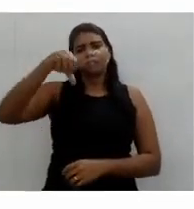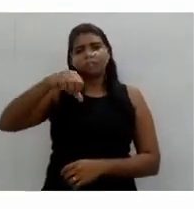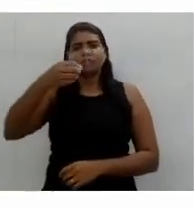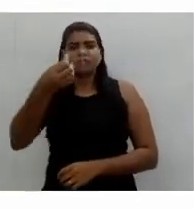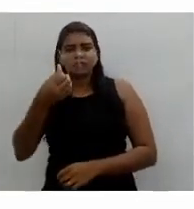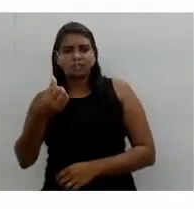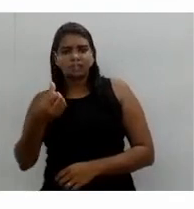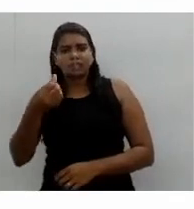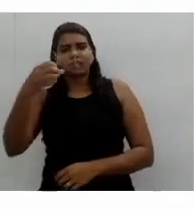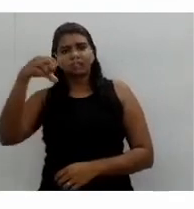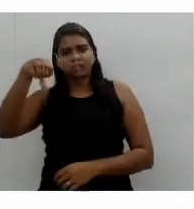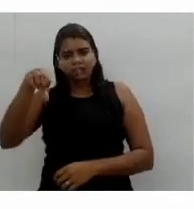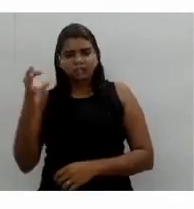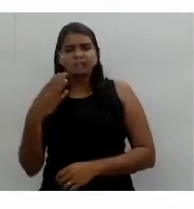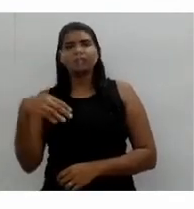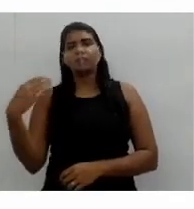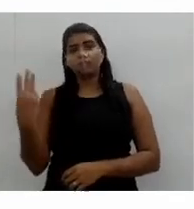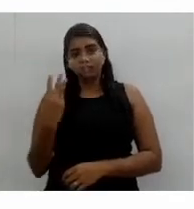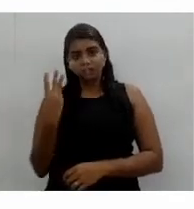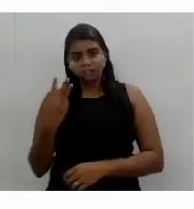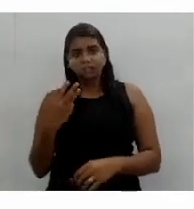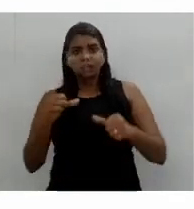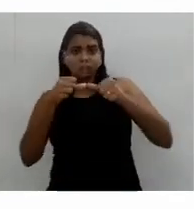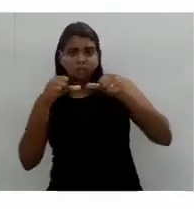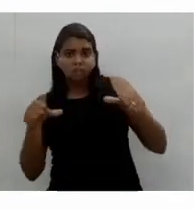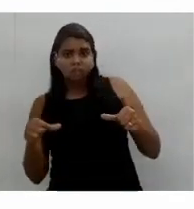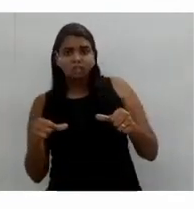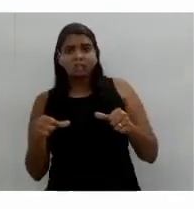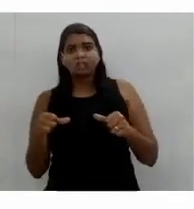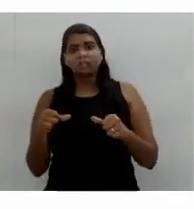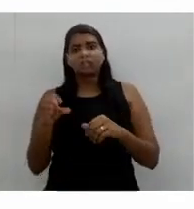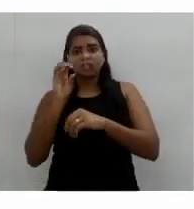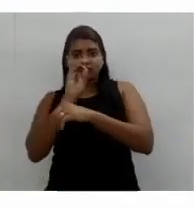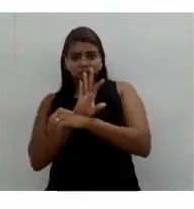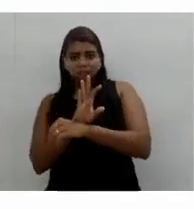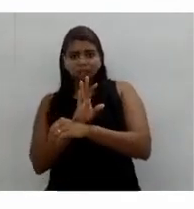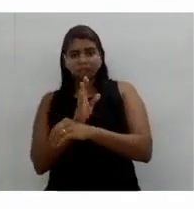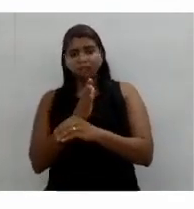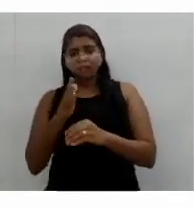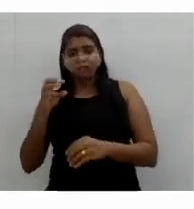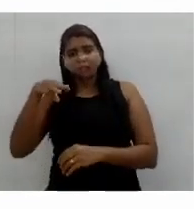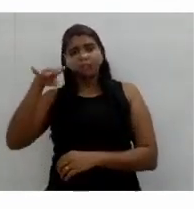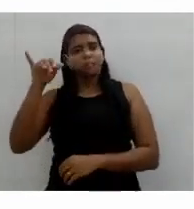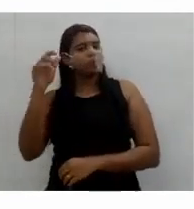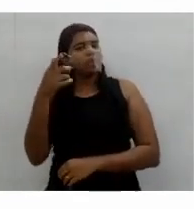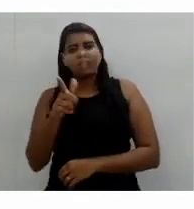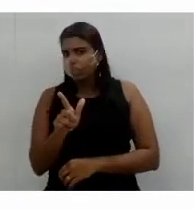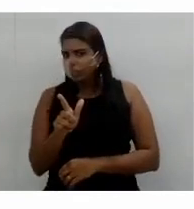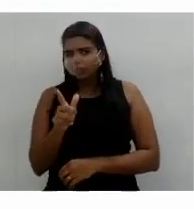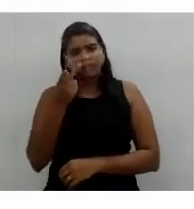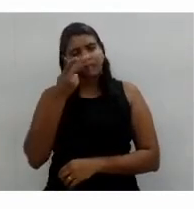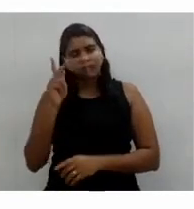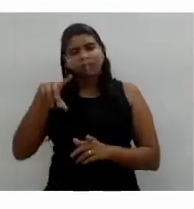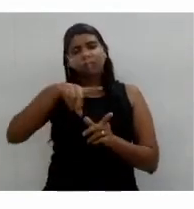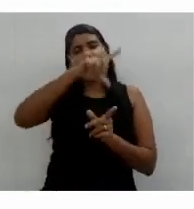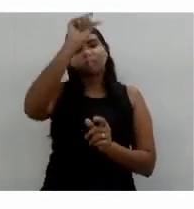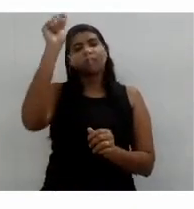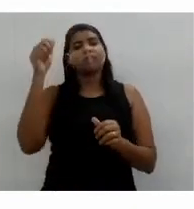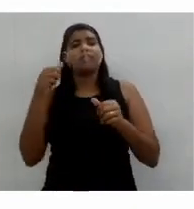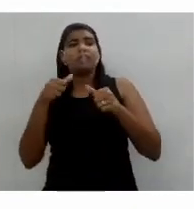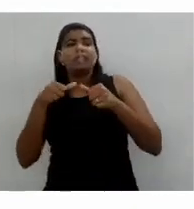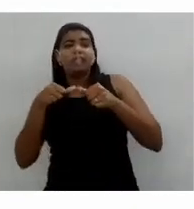1969. Desses 3 aí, o que está no meio, ele propriamente não pisou na Lua, tá? Ele